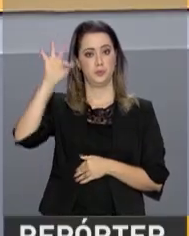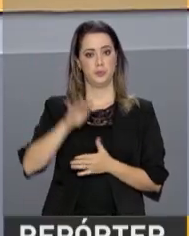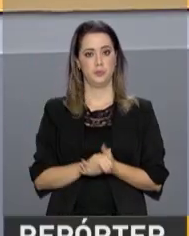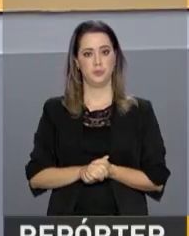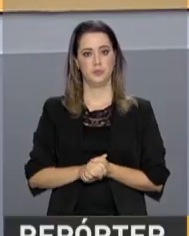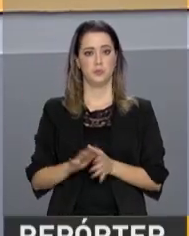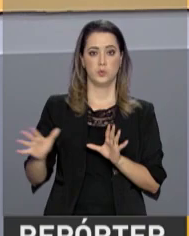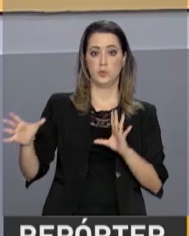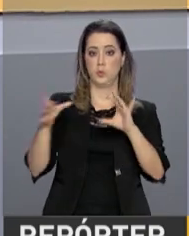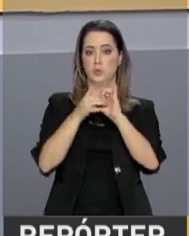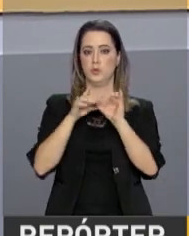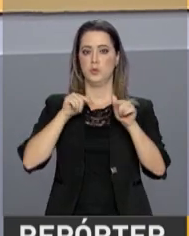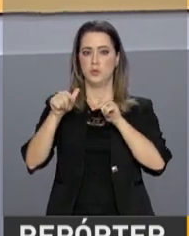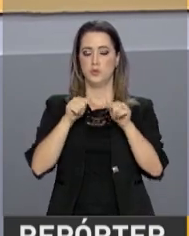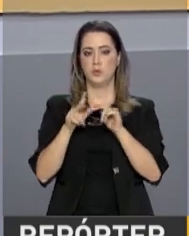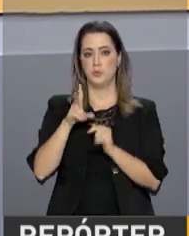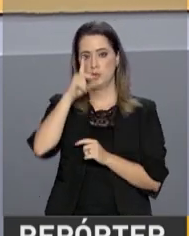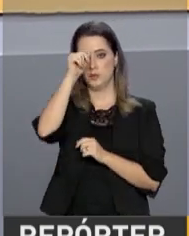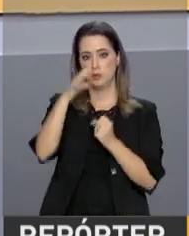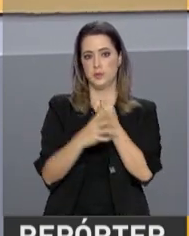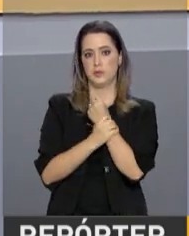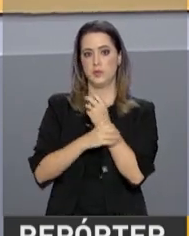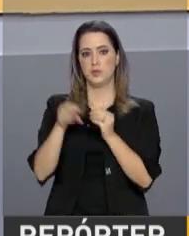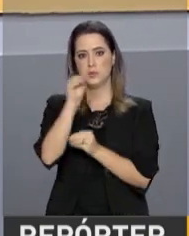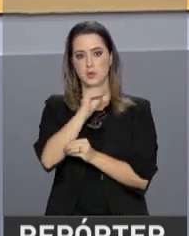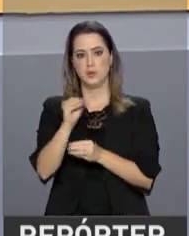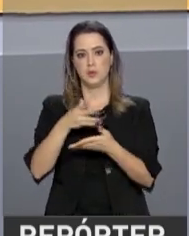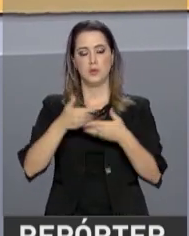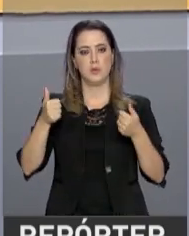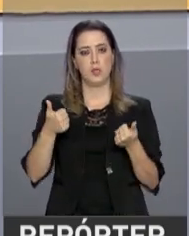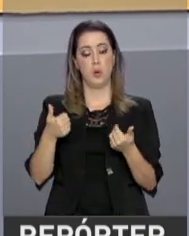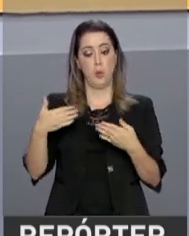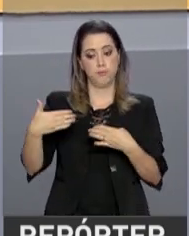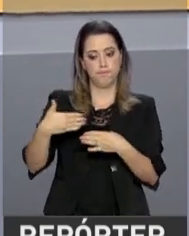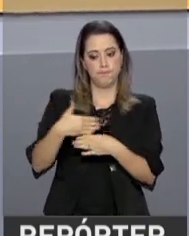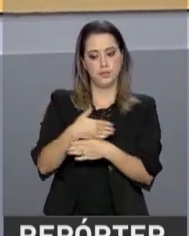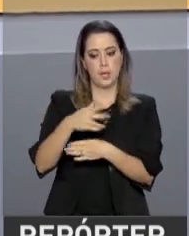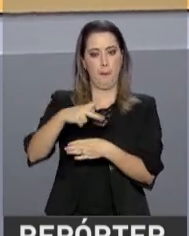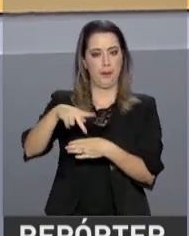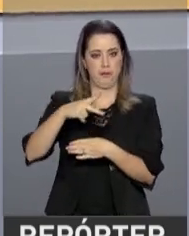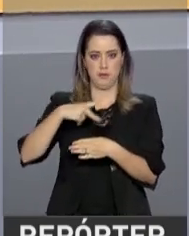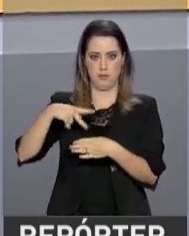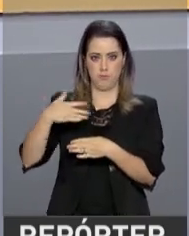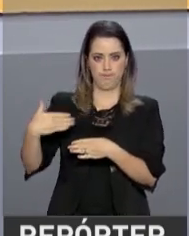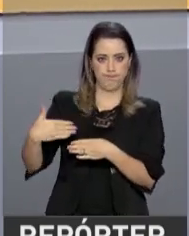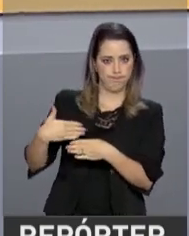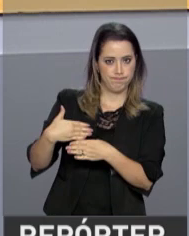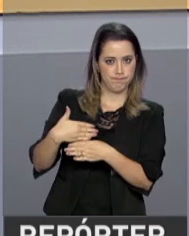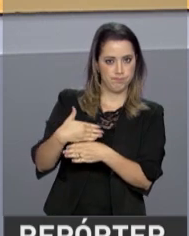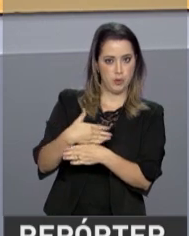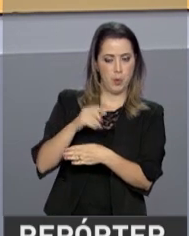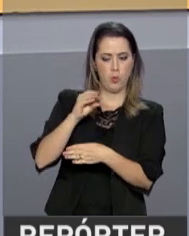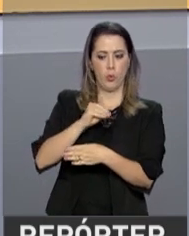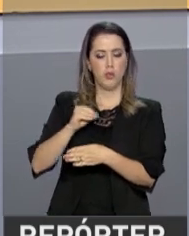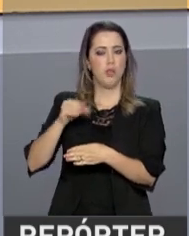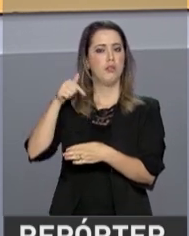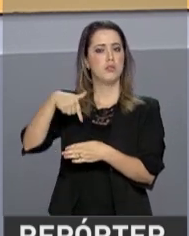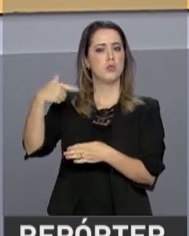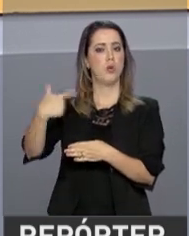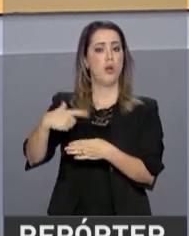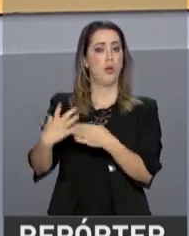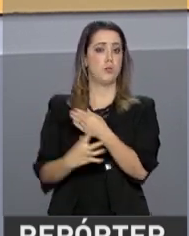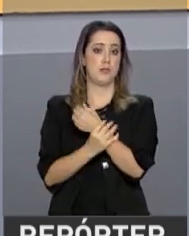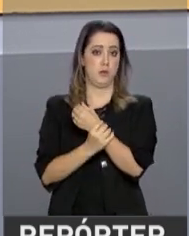integrar os trabalhos das forças de segurança para cuidar melhor da região de fronteira os secretários estaduais de segurança pública se reuniram aqui em